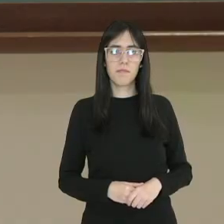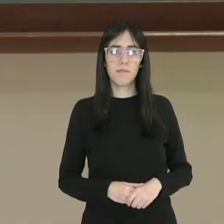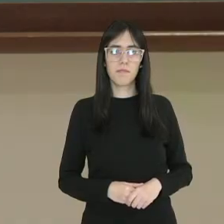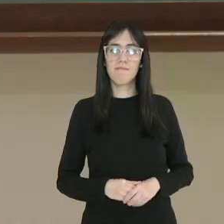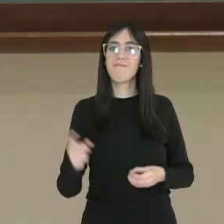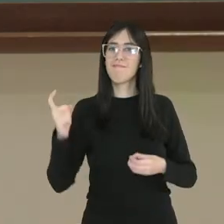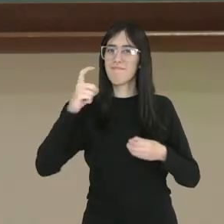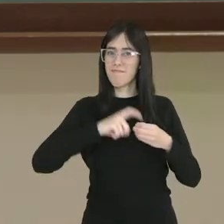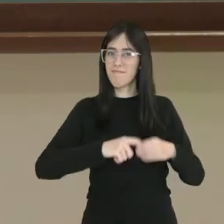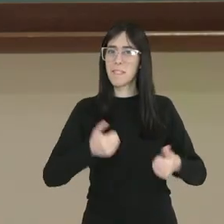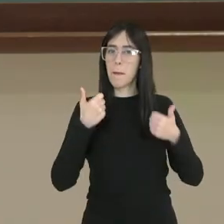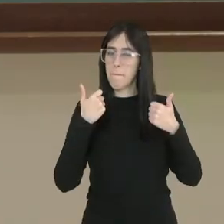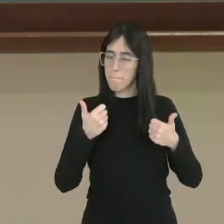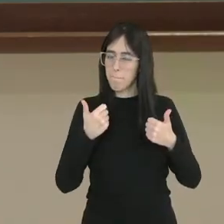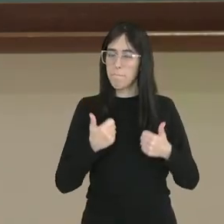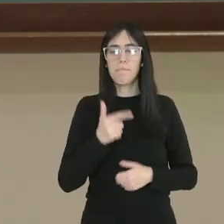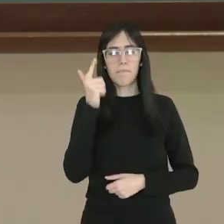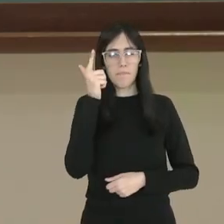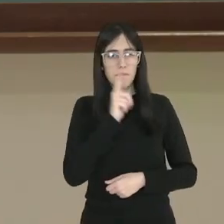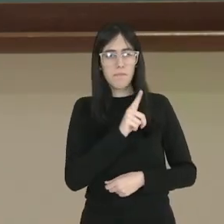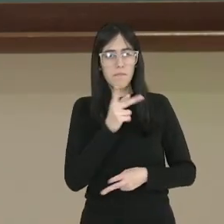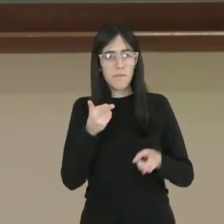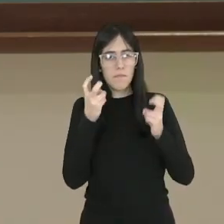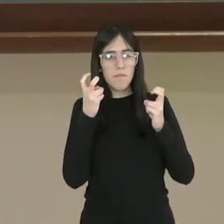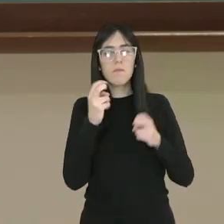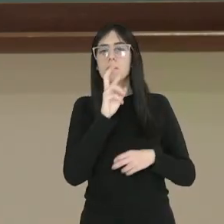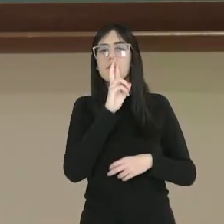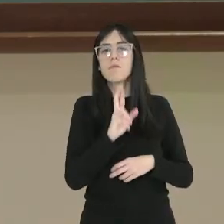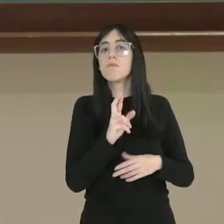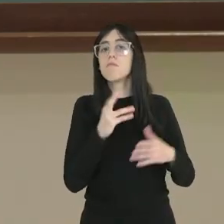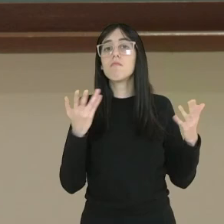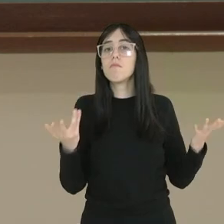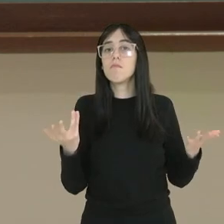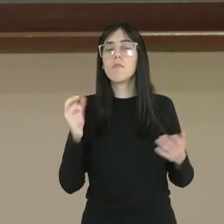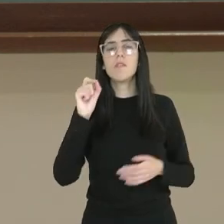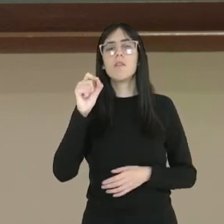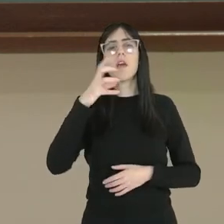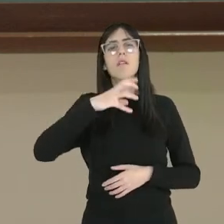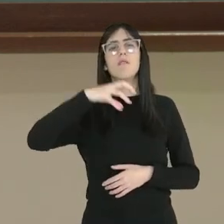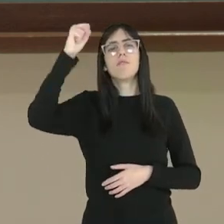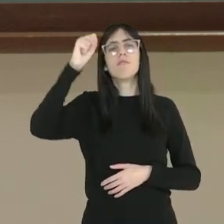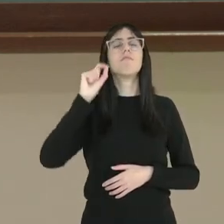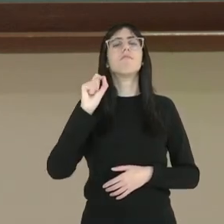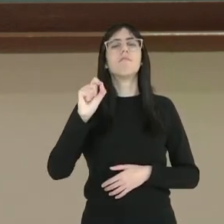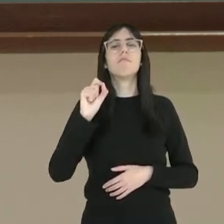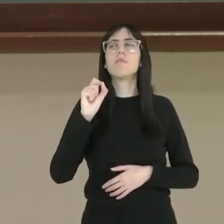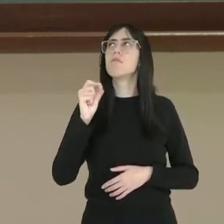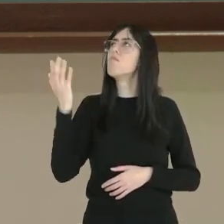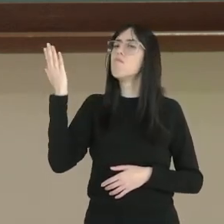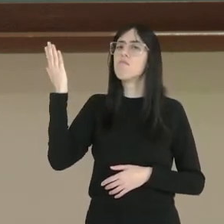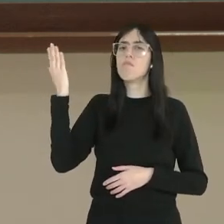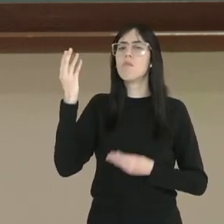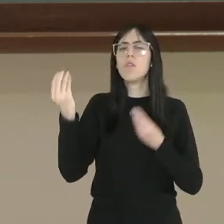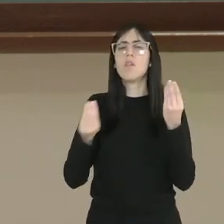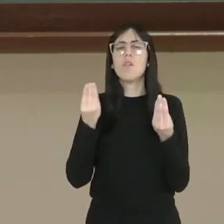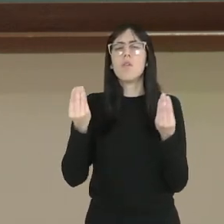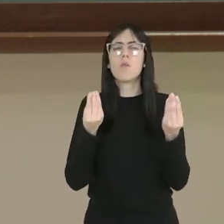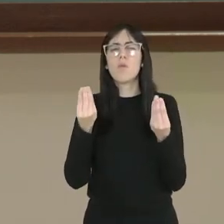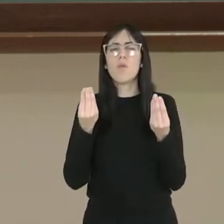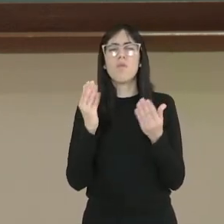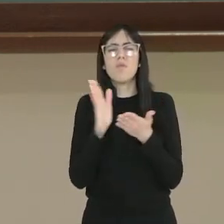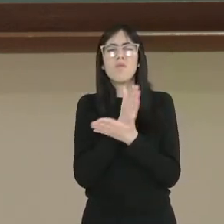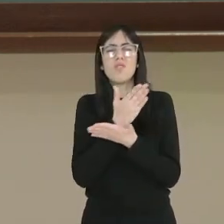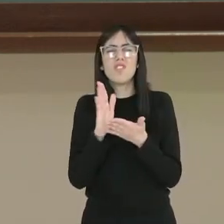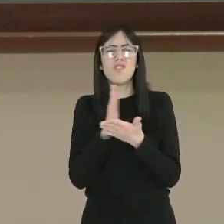Voltamos, pessoal. E aí, conseguiram identificar essa resposta? Quem vence o jogo de beisebol? Como é dividido esse inning